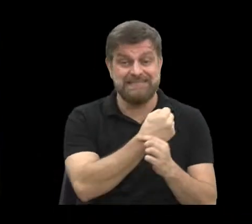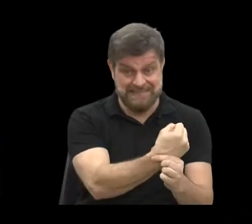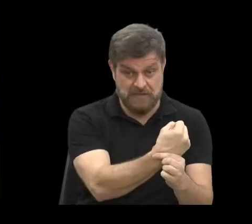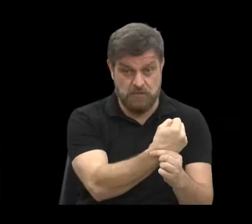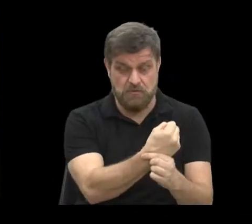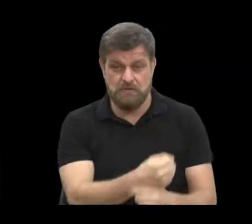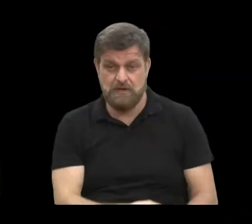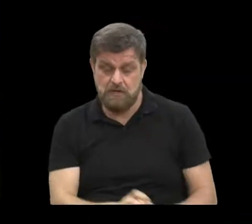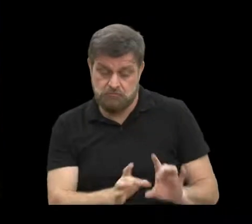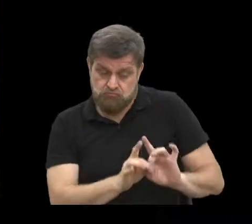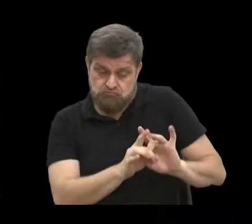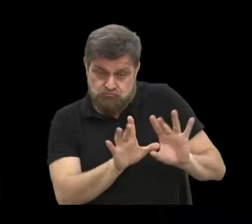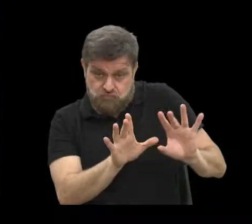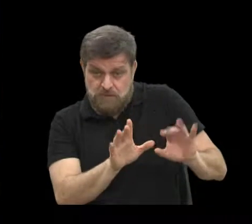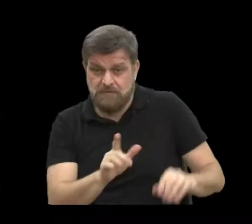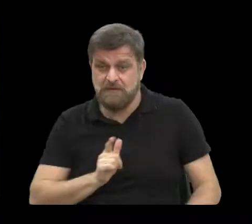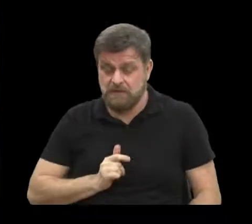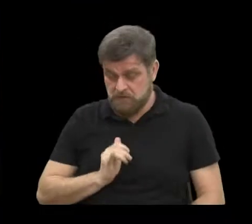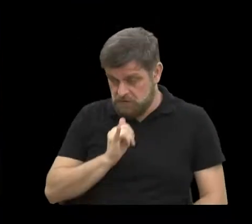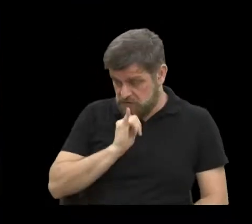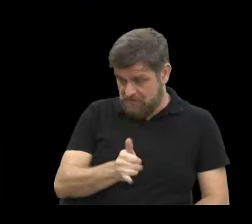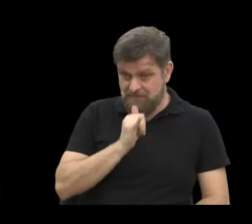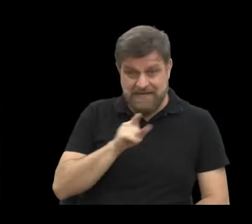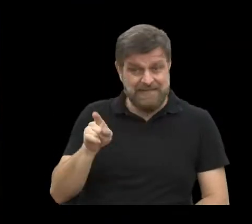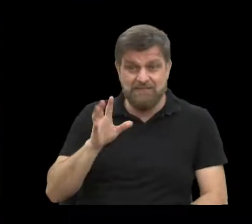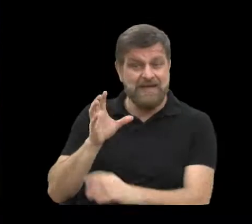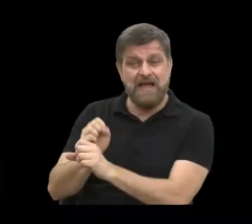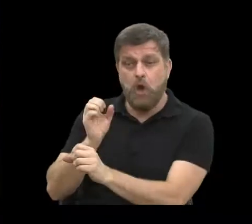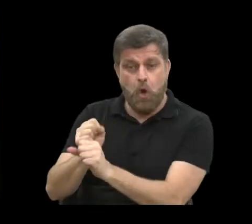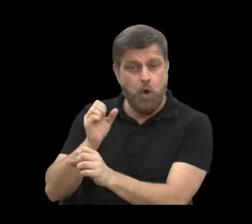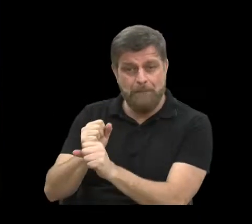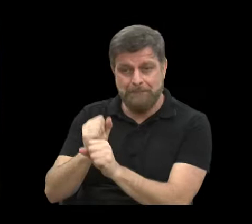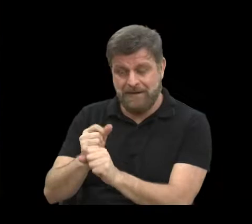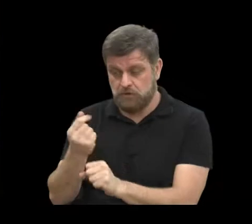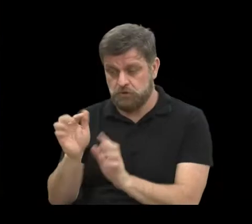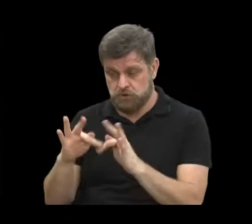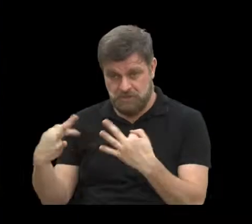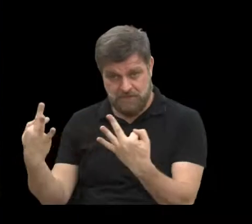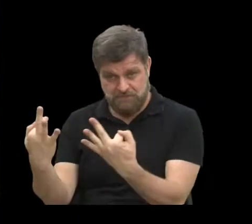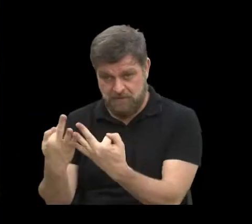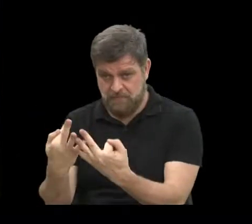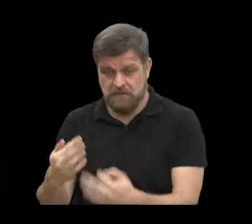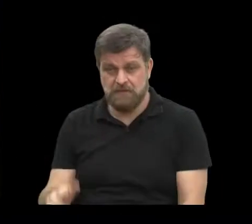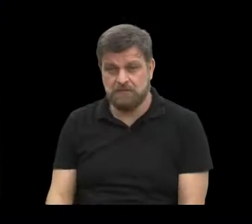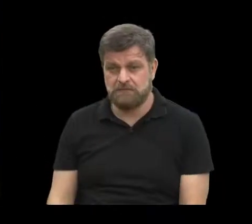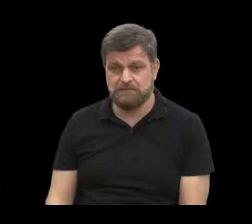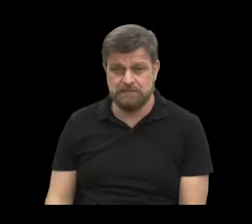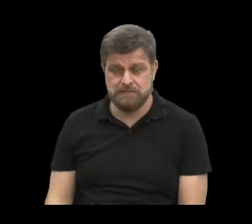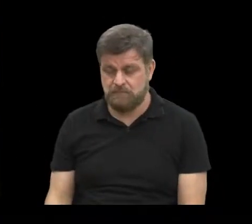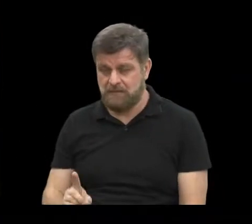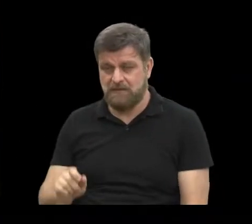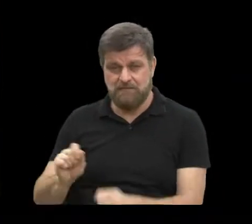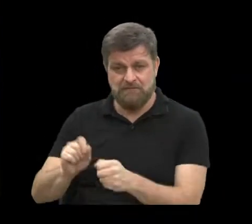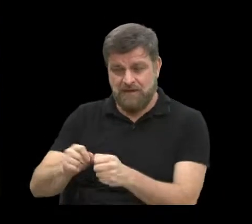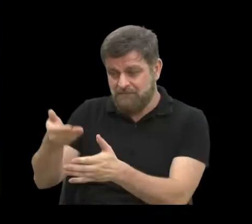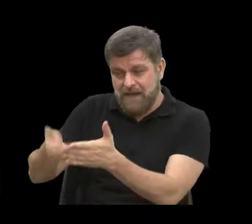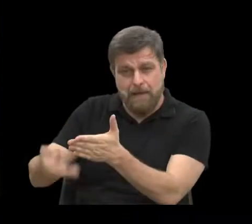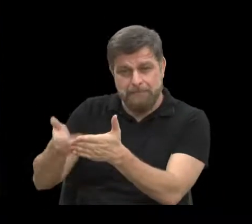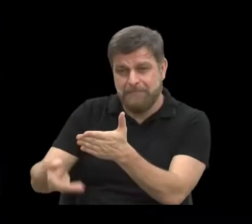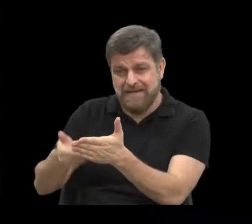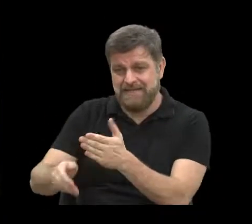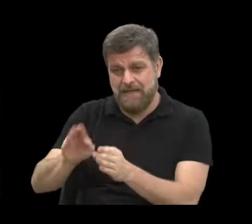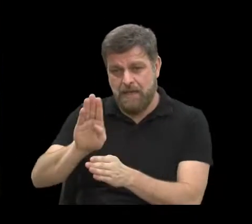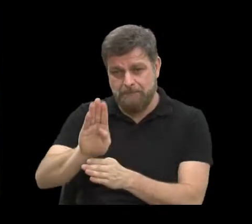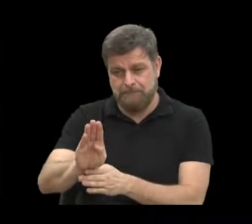aquele que eu disse para vocês, que não entra no cálculo da renda per capita e não afeta aí o